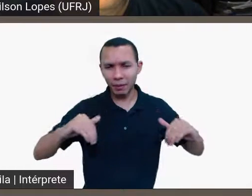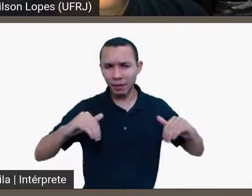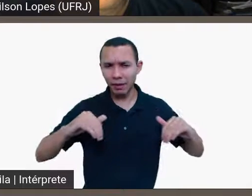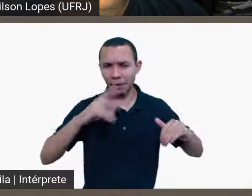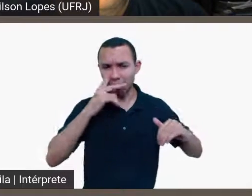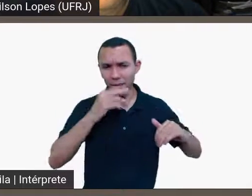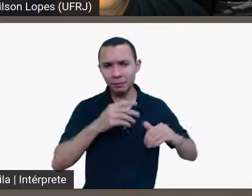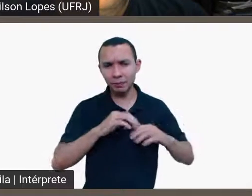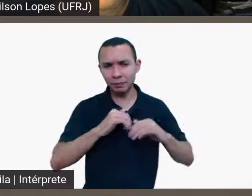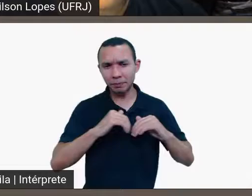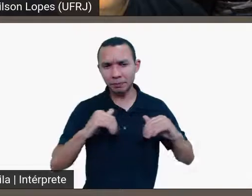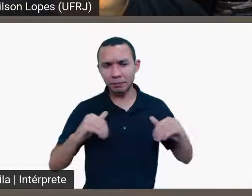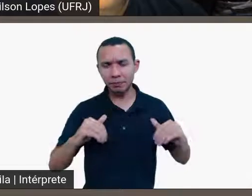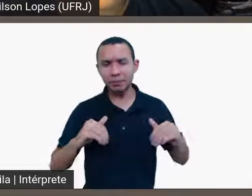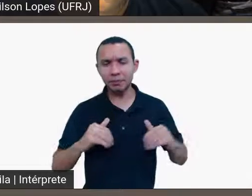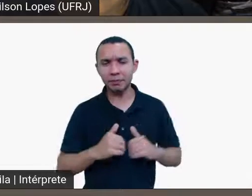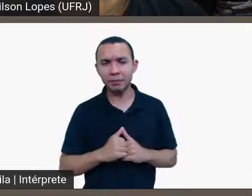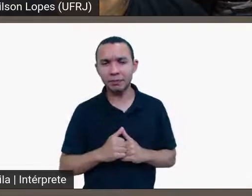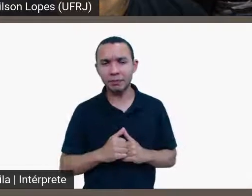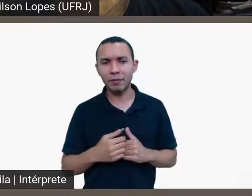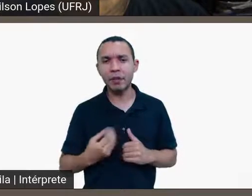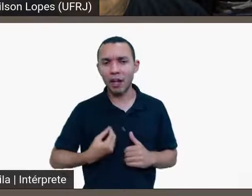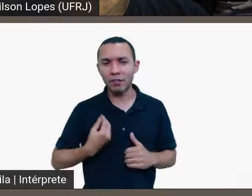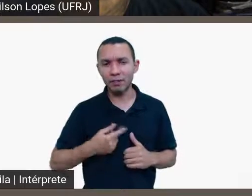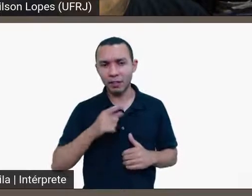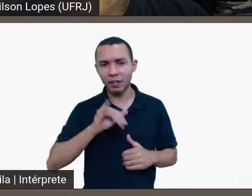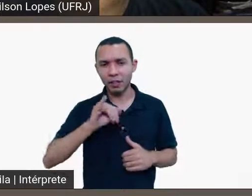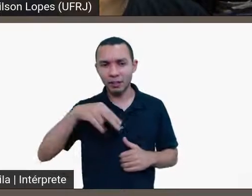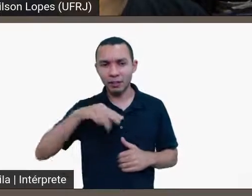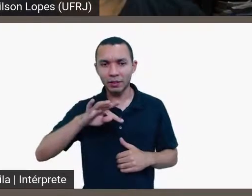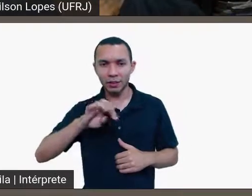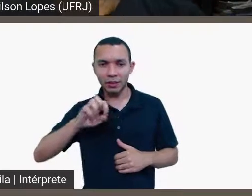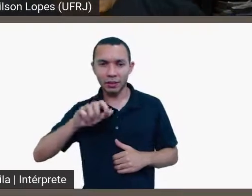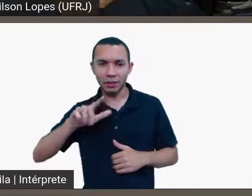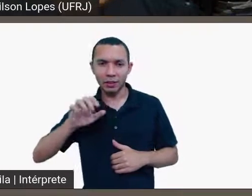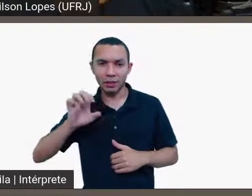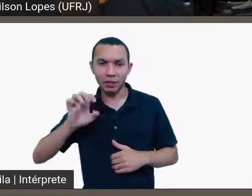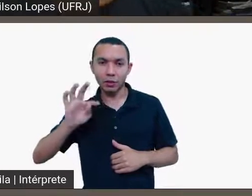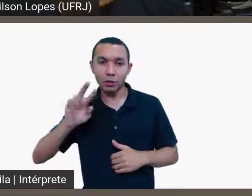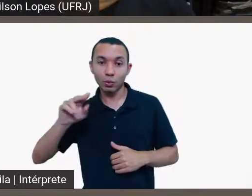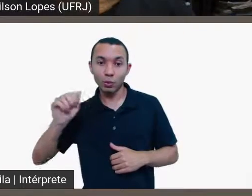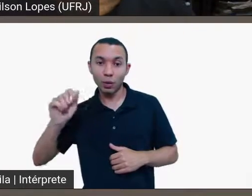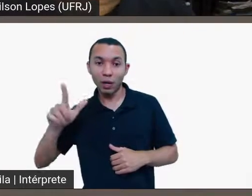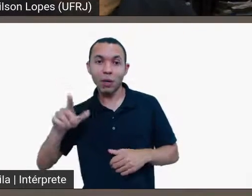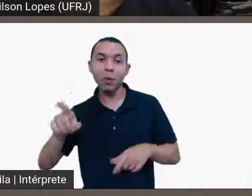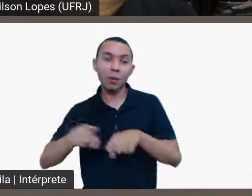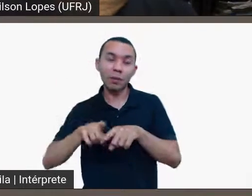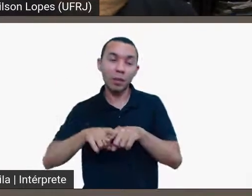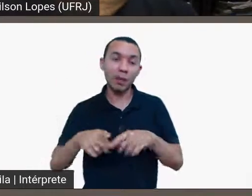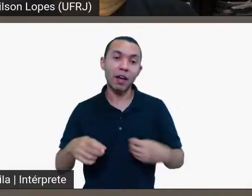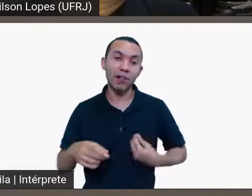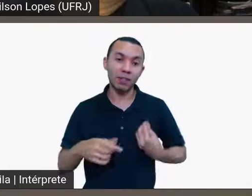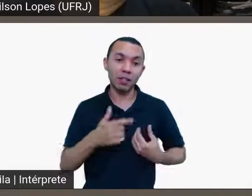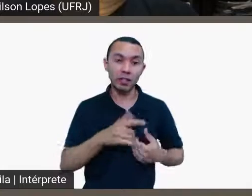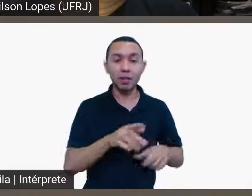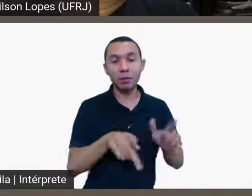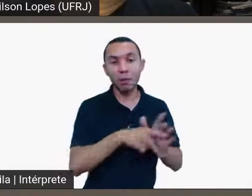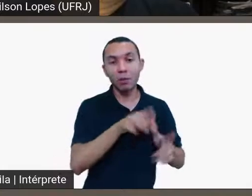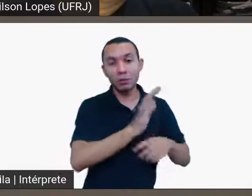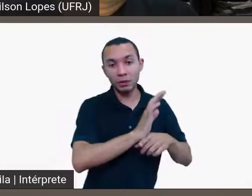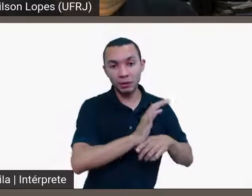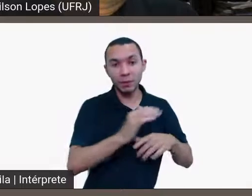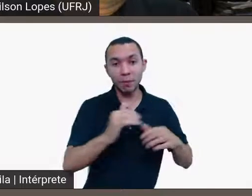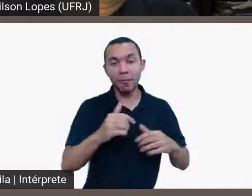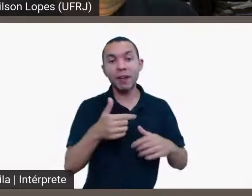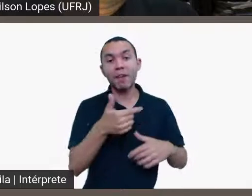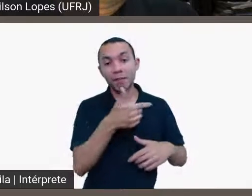assim, a vida intelectual e a vida cinematográfica. Ele no Rio permanece em 22, 23